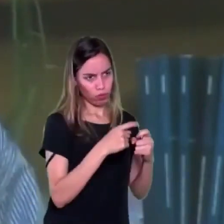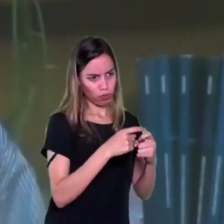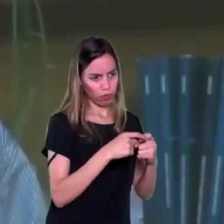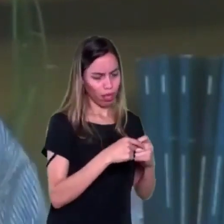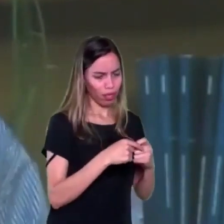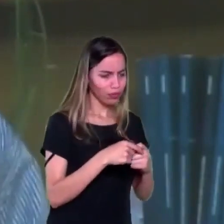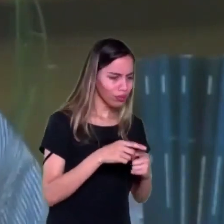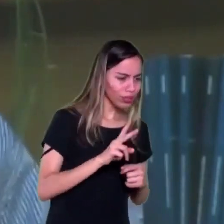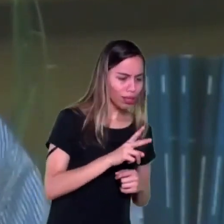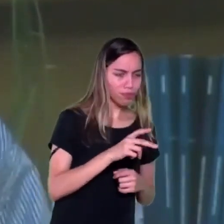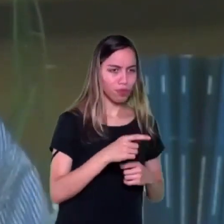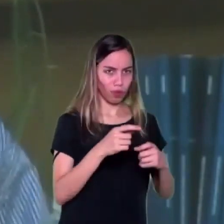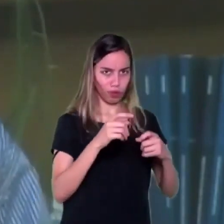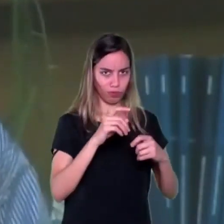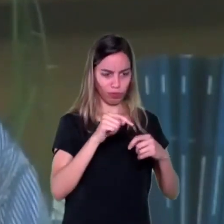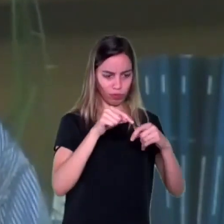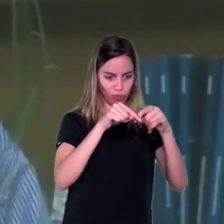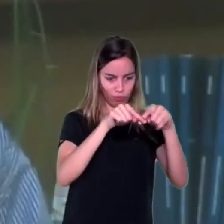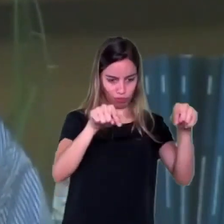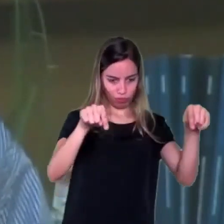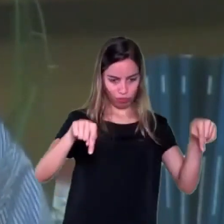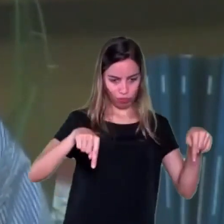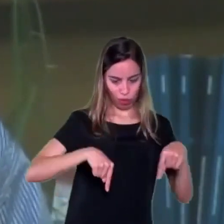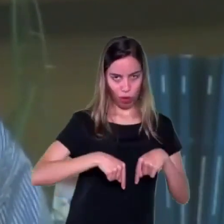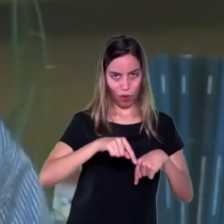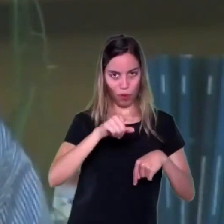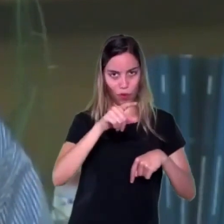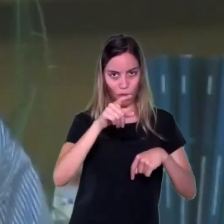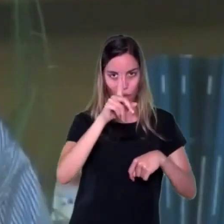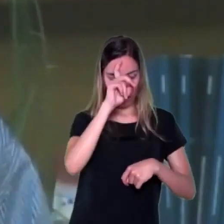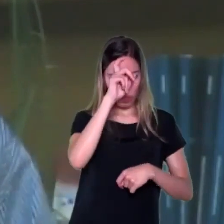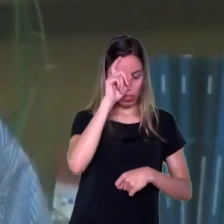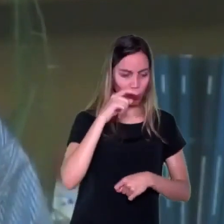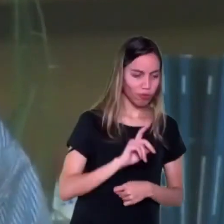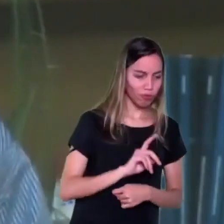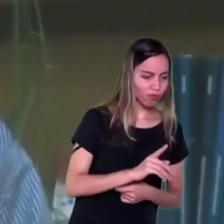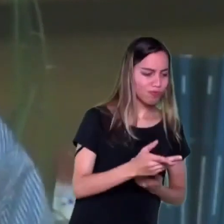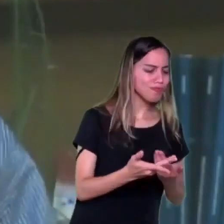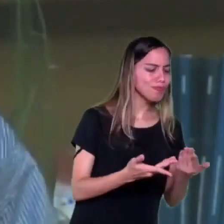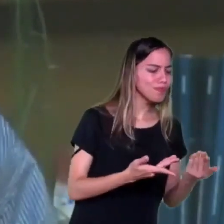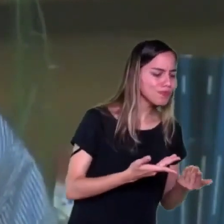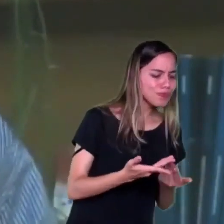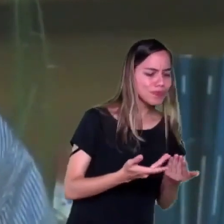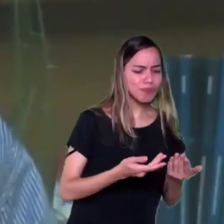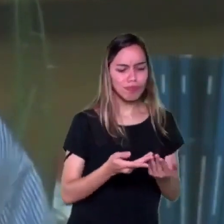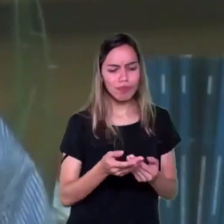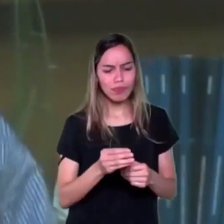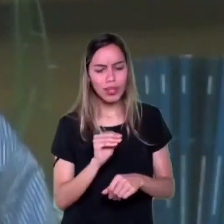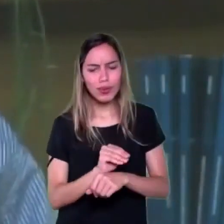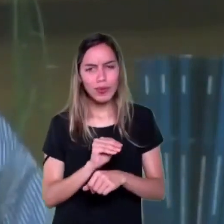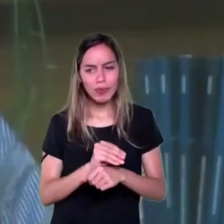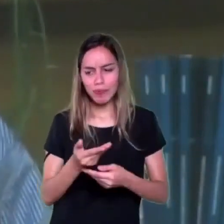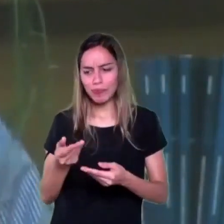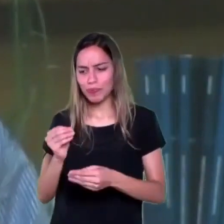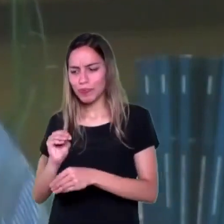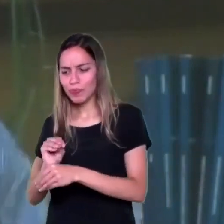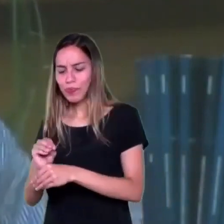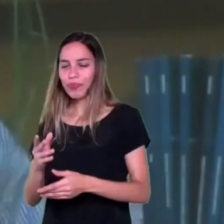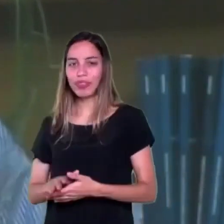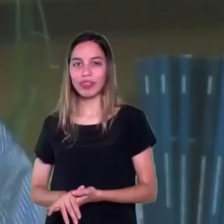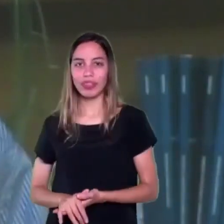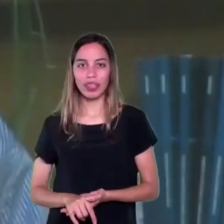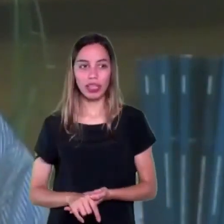sempre muito atencioso, né? E, então, Guimarães Rosa tem essa passagem. E no livro Sagarana,